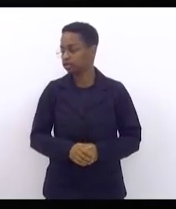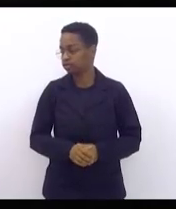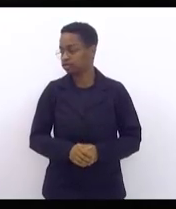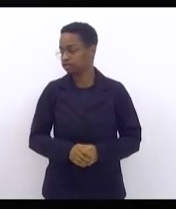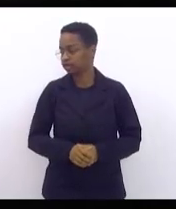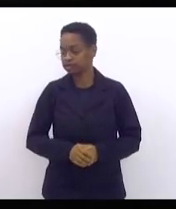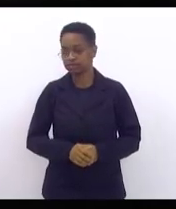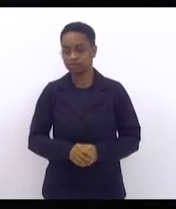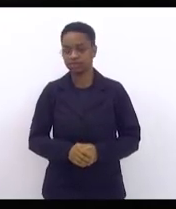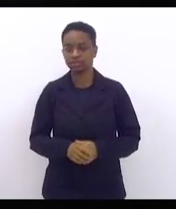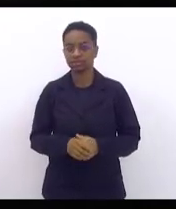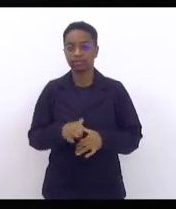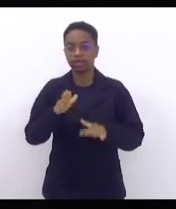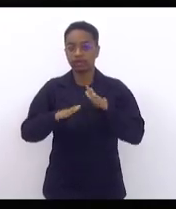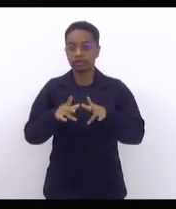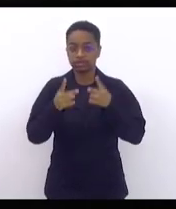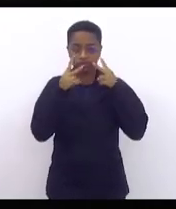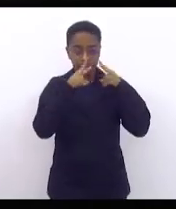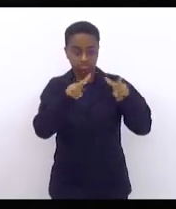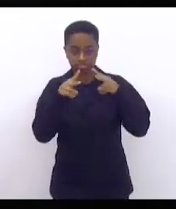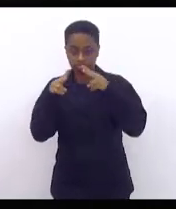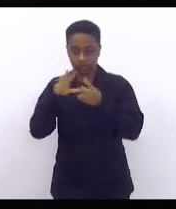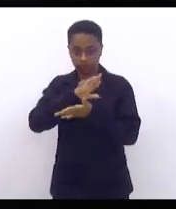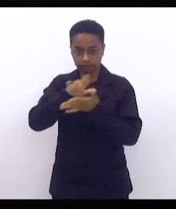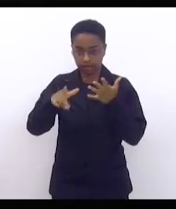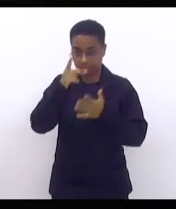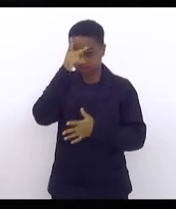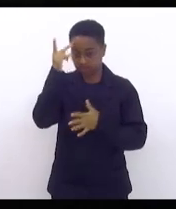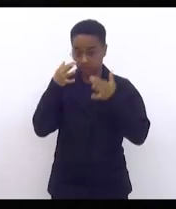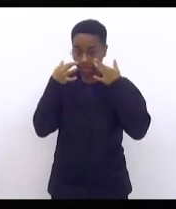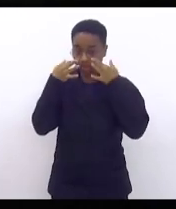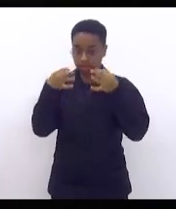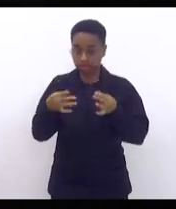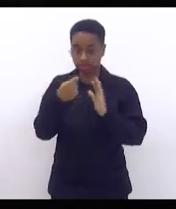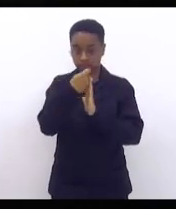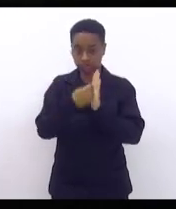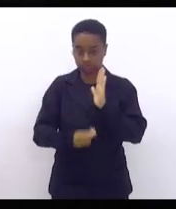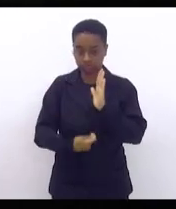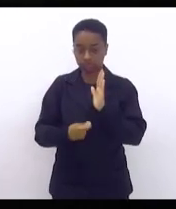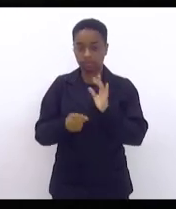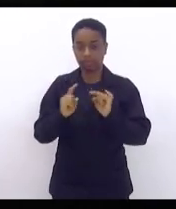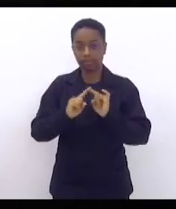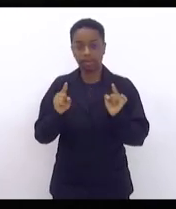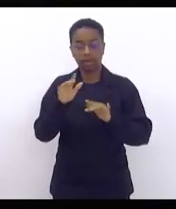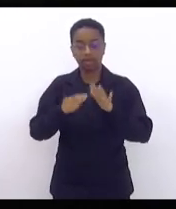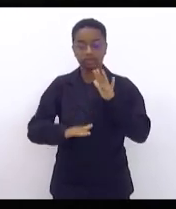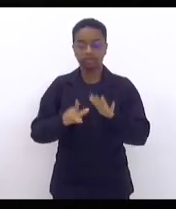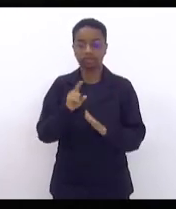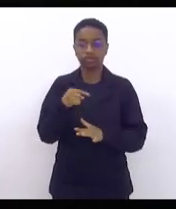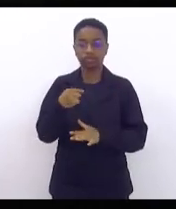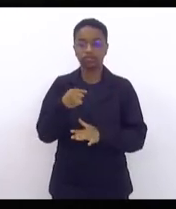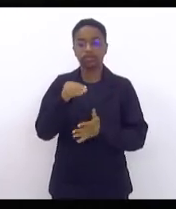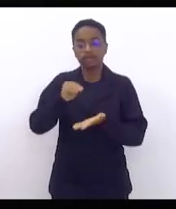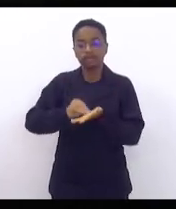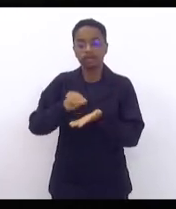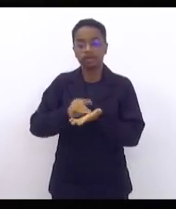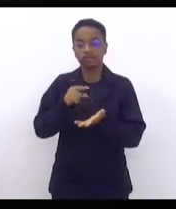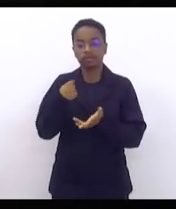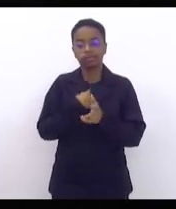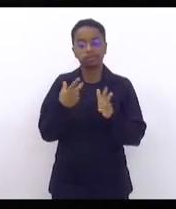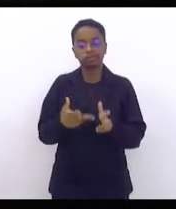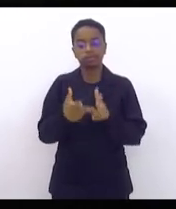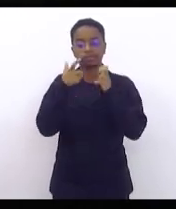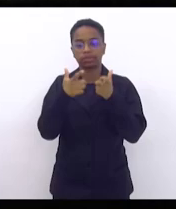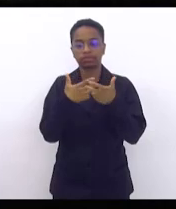que se voltem por mais olhares que se voltem para um texto muita das vezes nos falta um olhar e